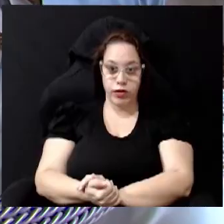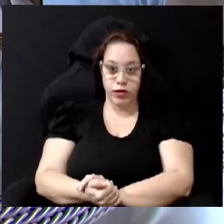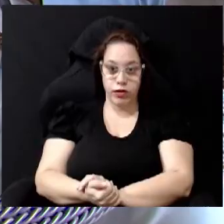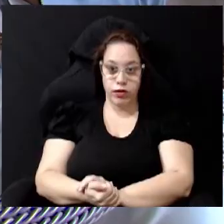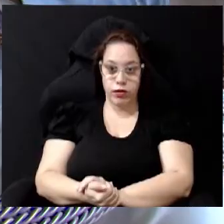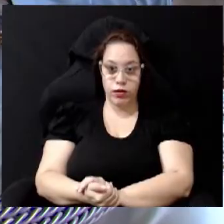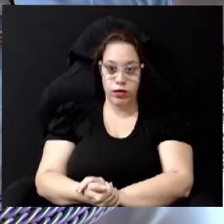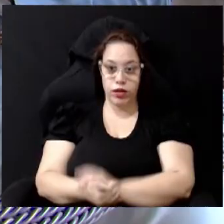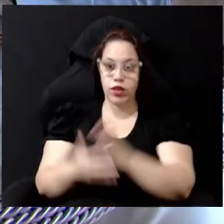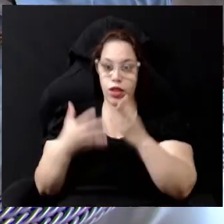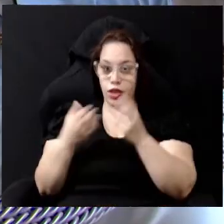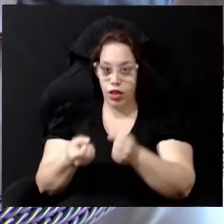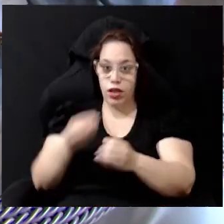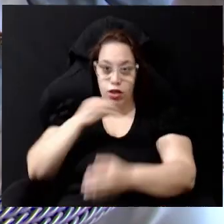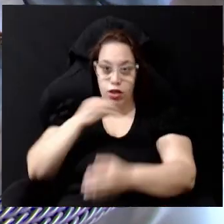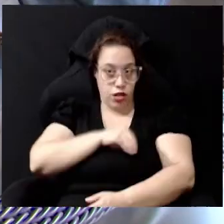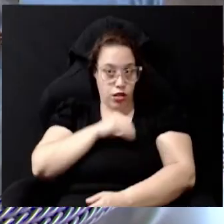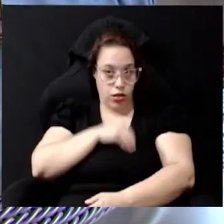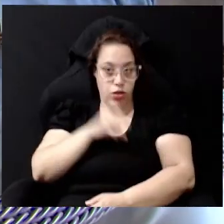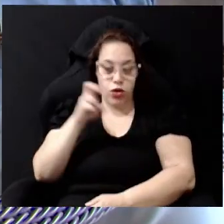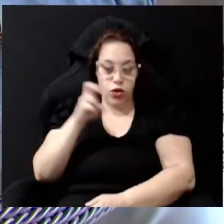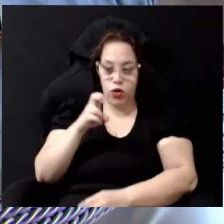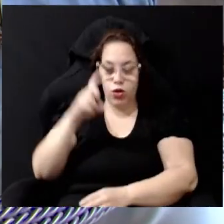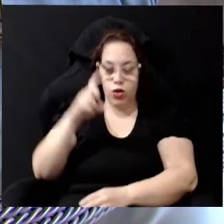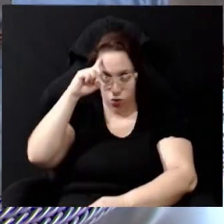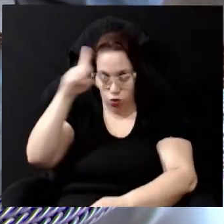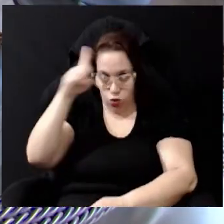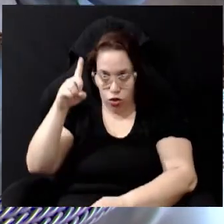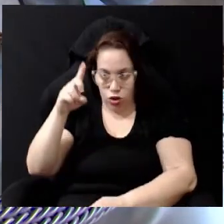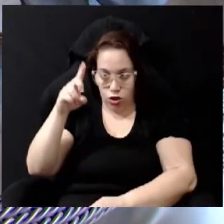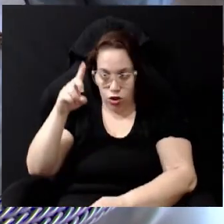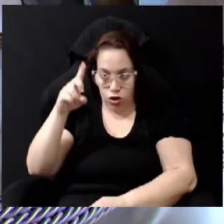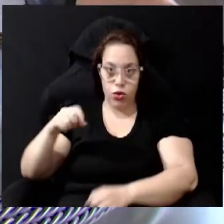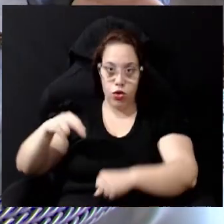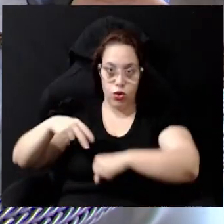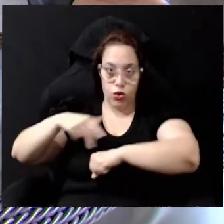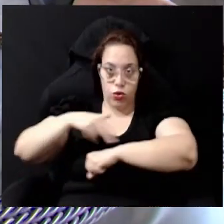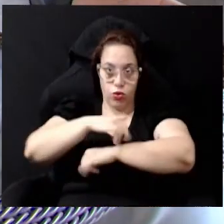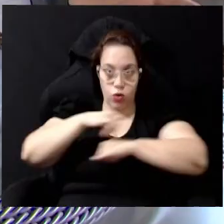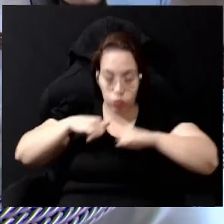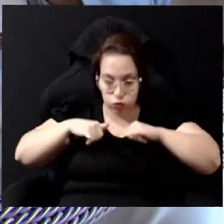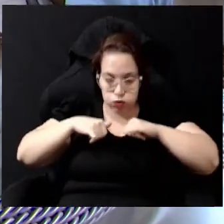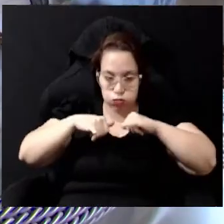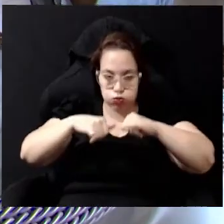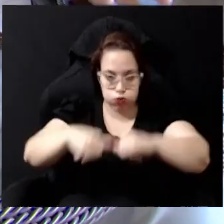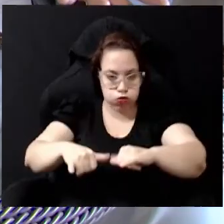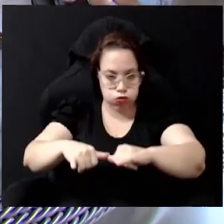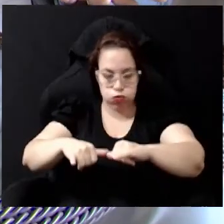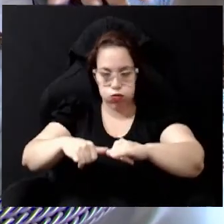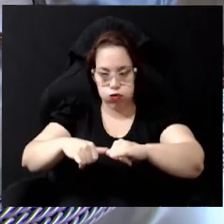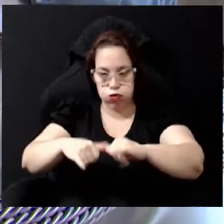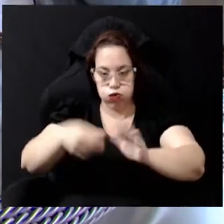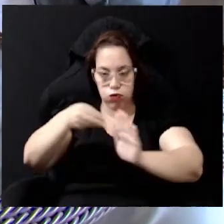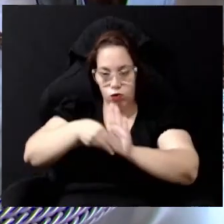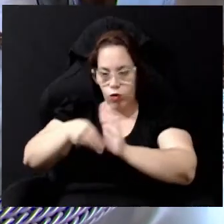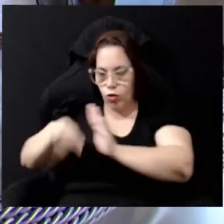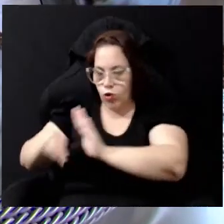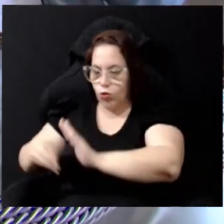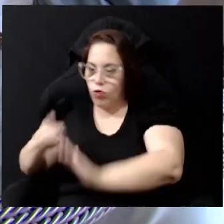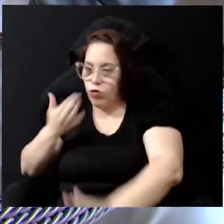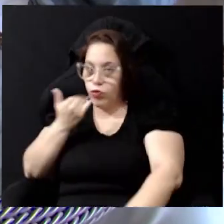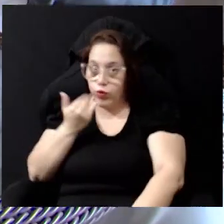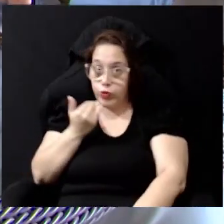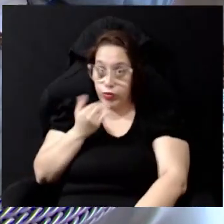o salário do mês no quinto dia útil, sair correndo para o supermercado, fazer um estoque gigantesco de alimentação, principalmente estoque de